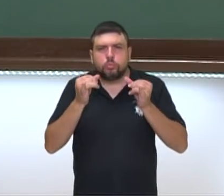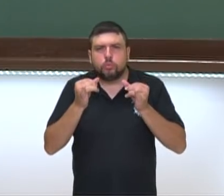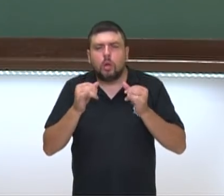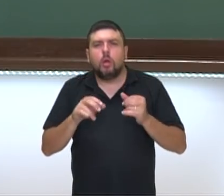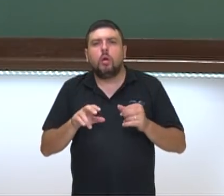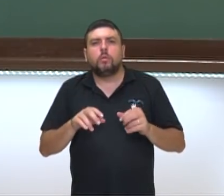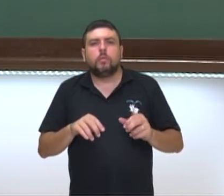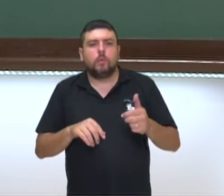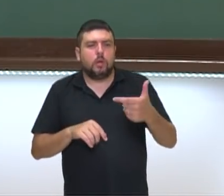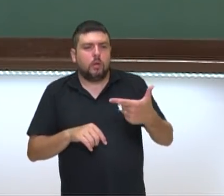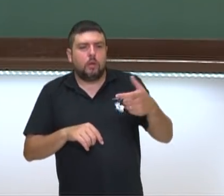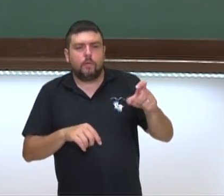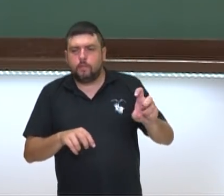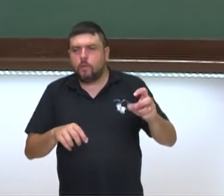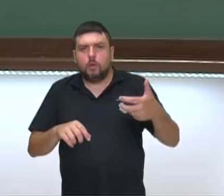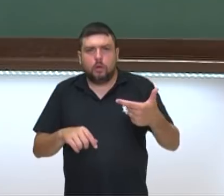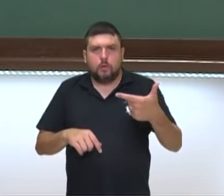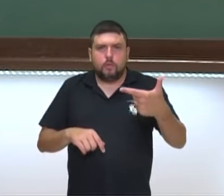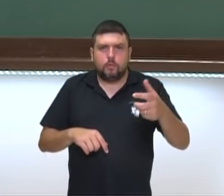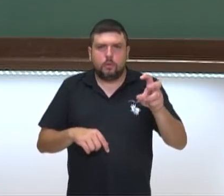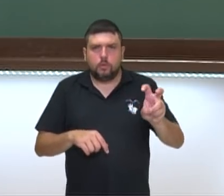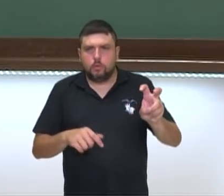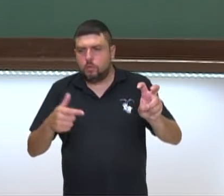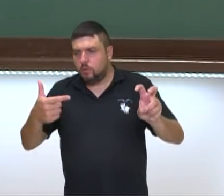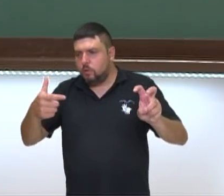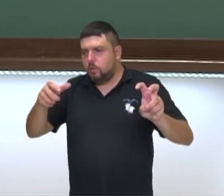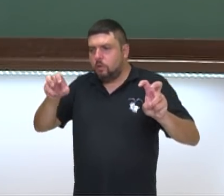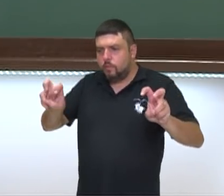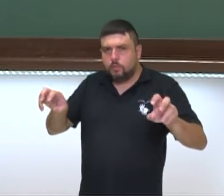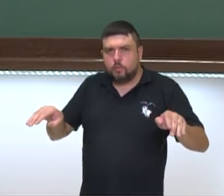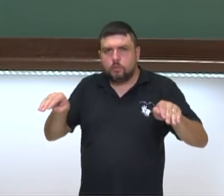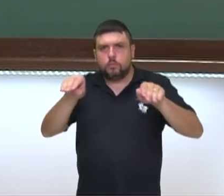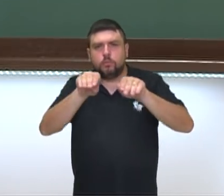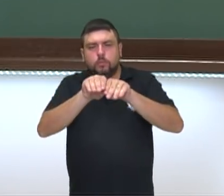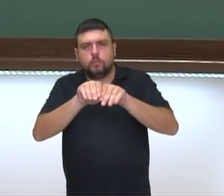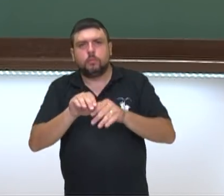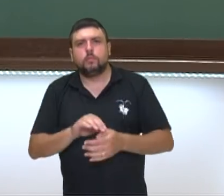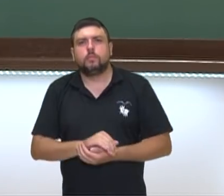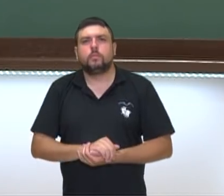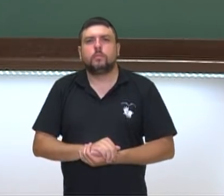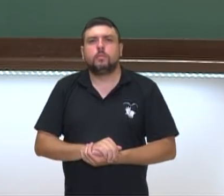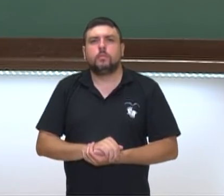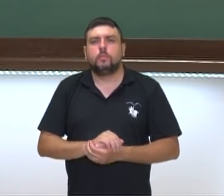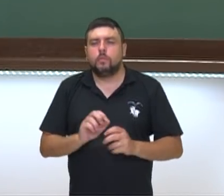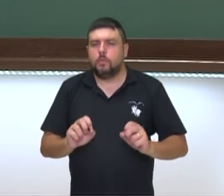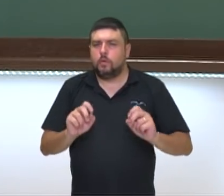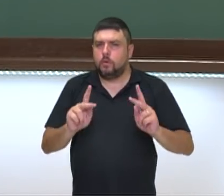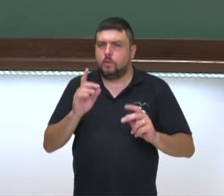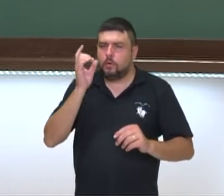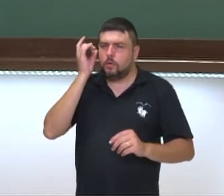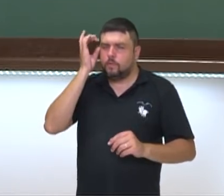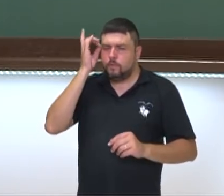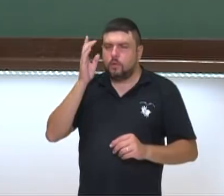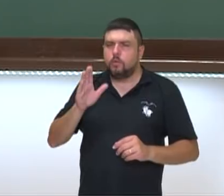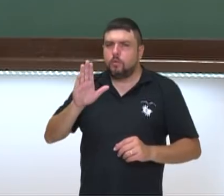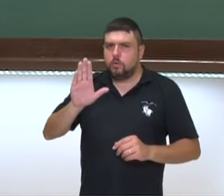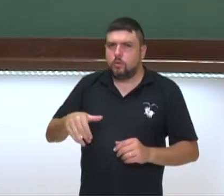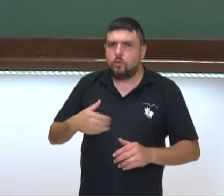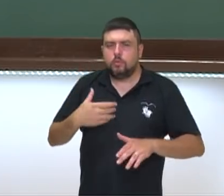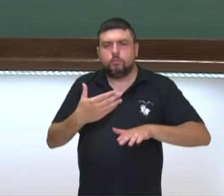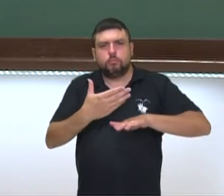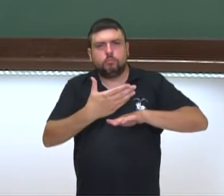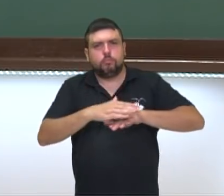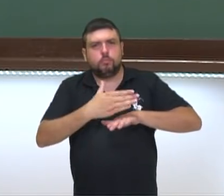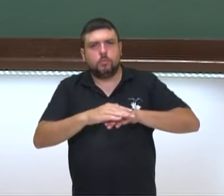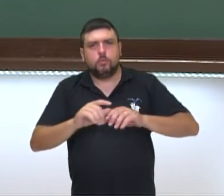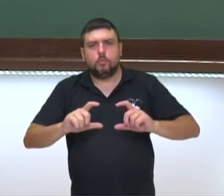unidades elétricas, que na prática quer dizer 25 kWh. Tranquilo? Fácil. A gente já viu uma aplicação da